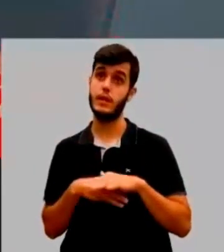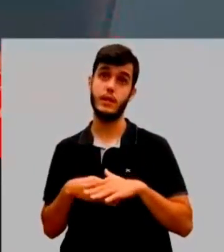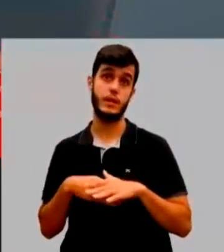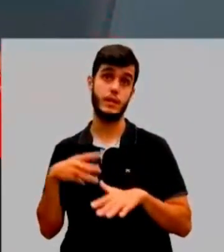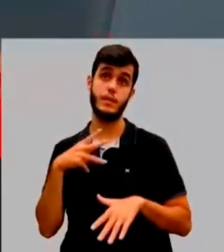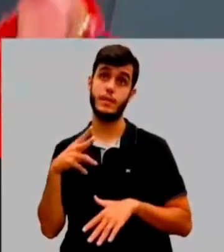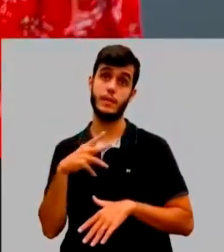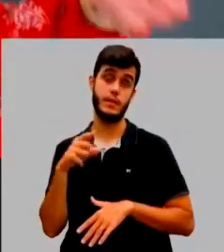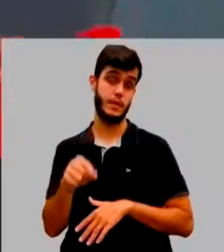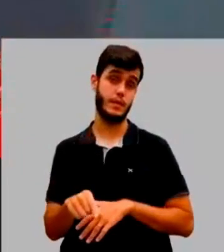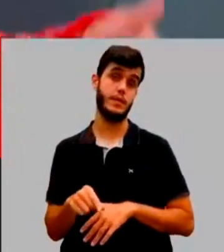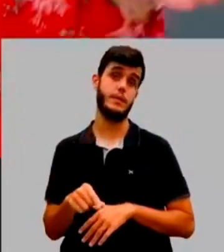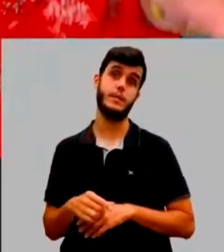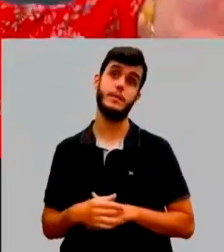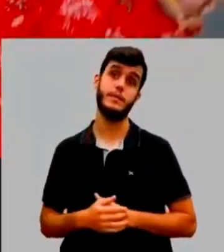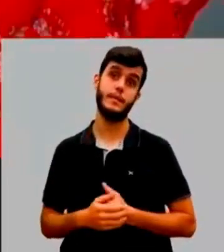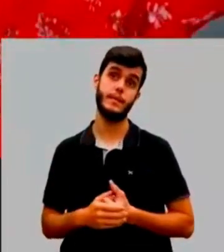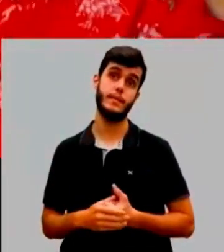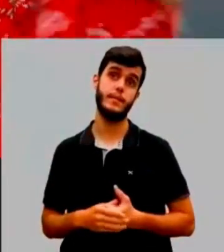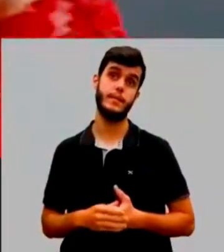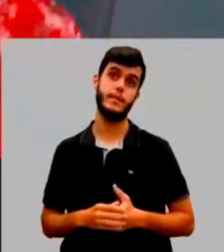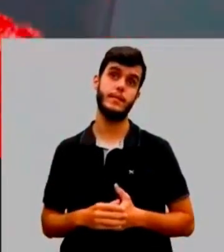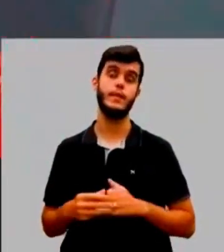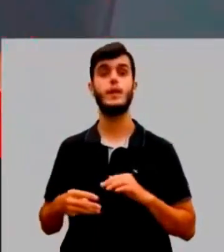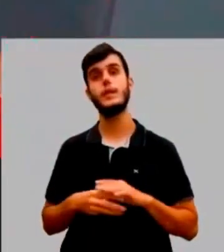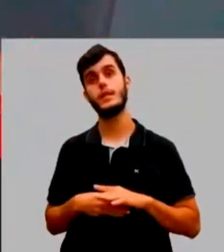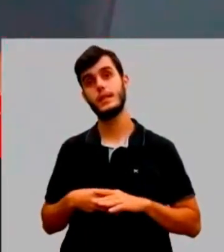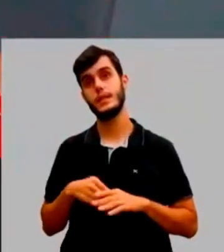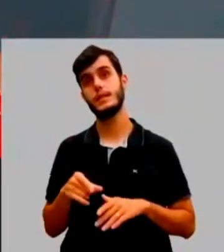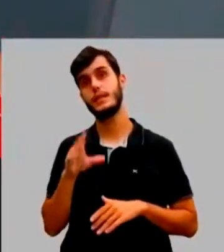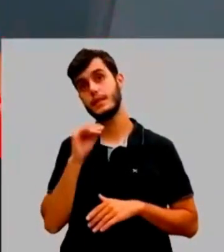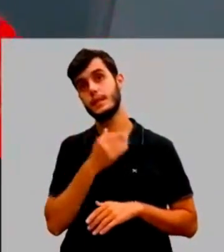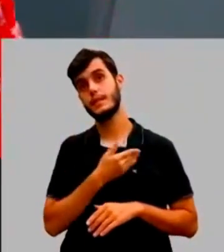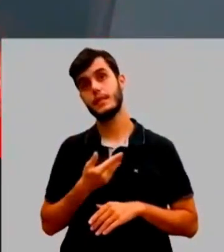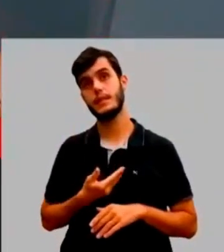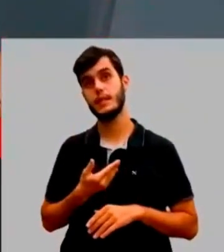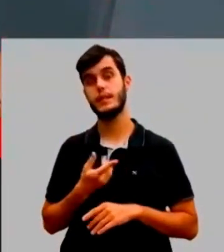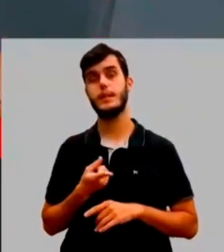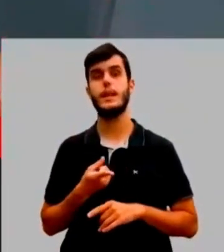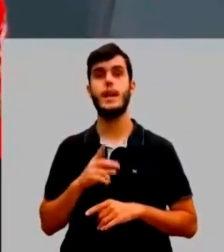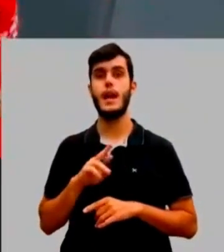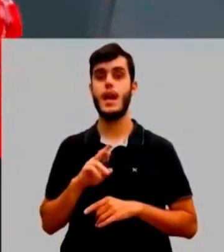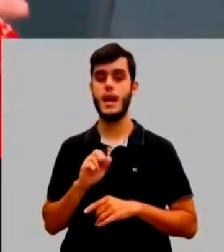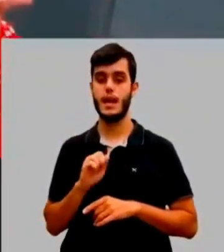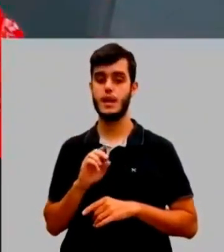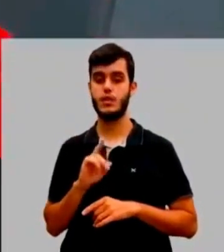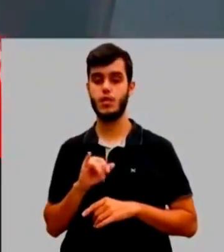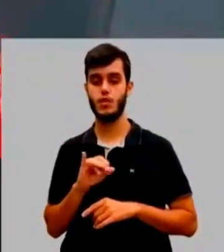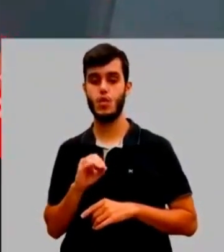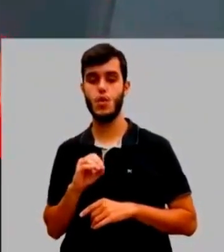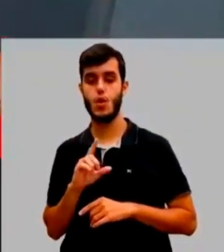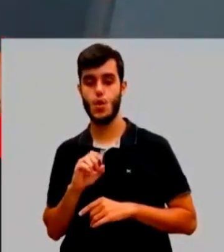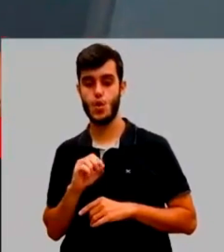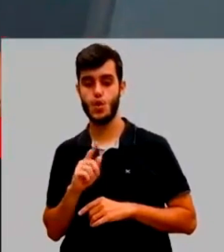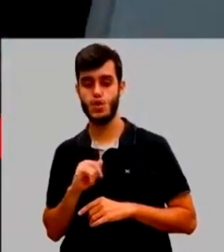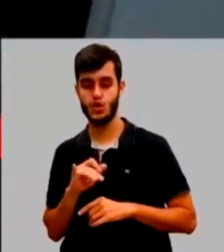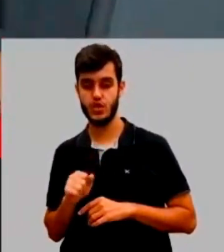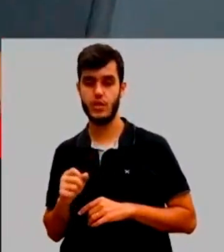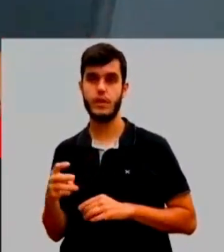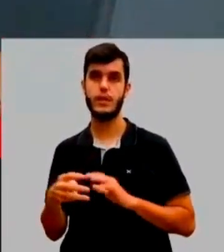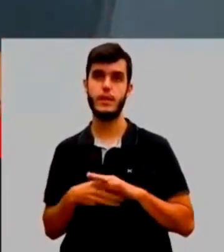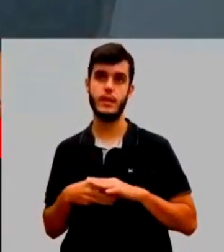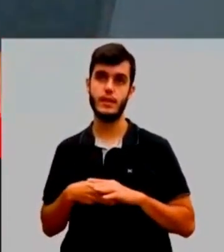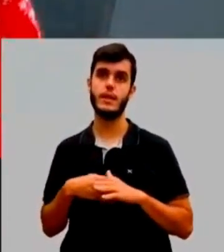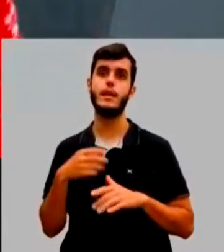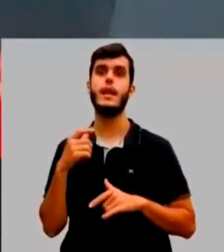serviço privatiza terceiriza o serviço de Radiologia aí terceiriza eh o serviço de